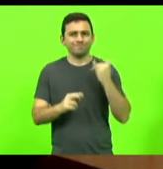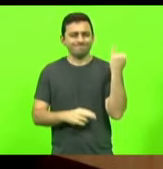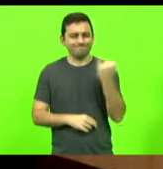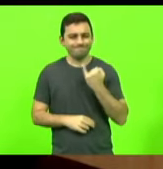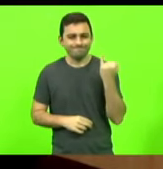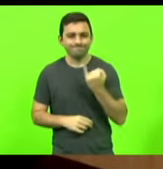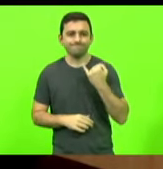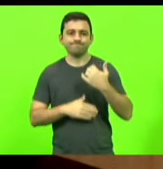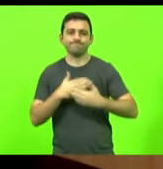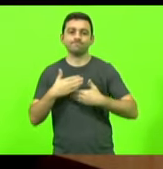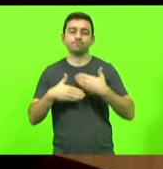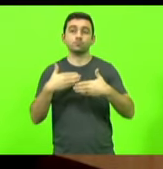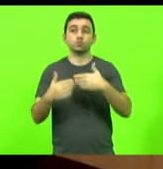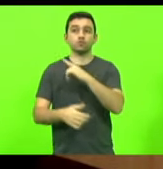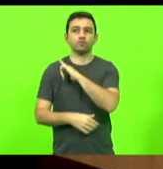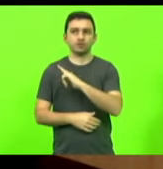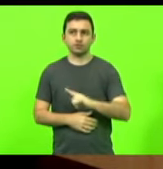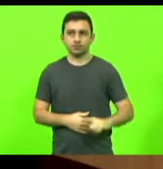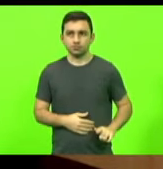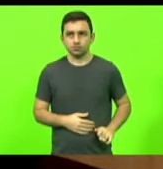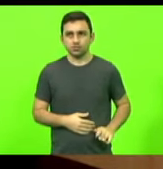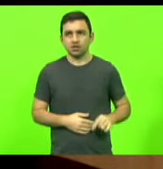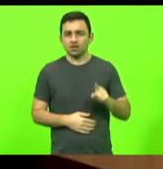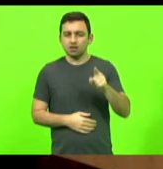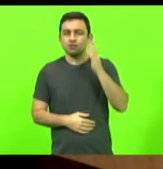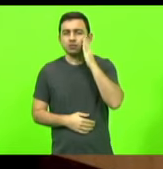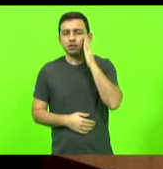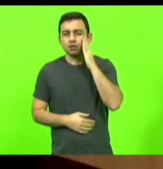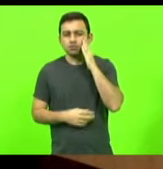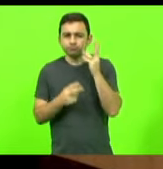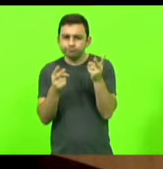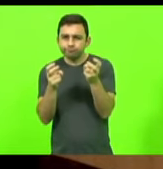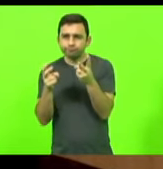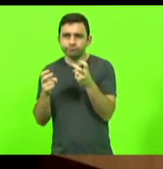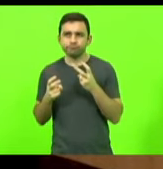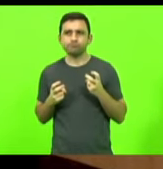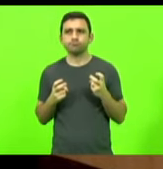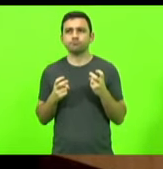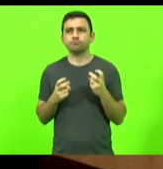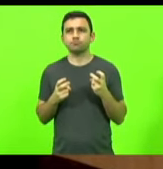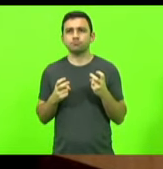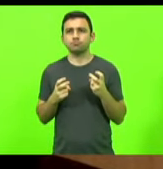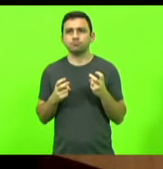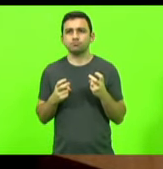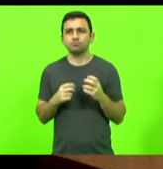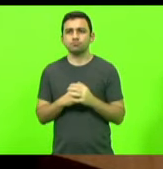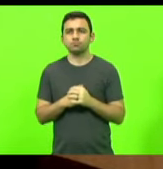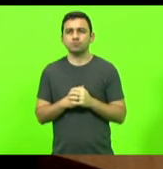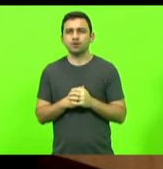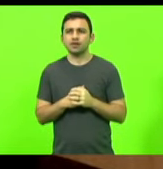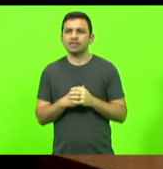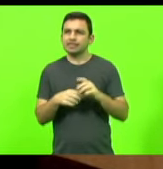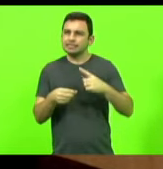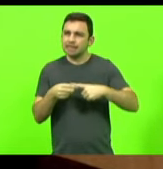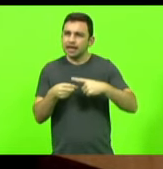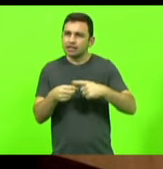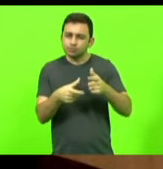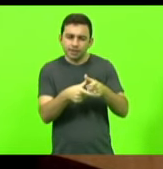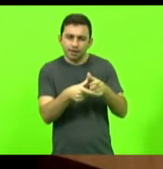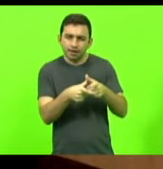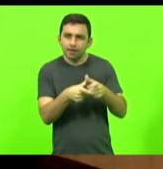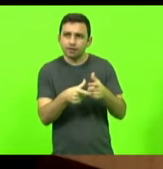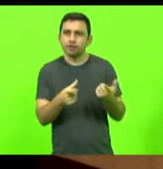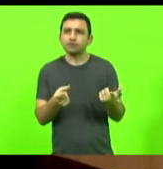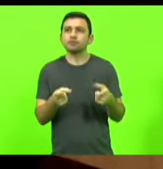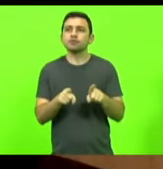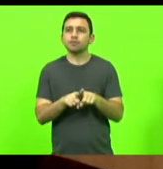E o governador soube olhar para pequenas cidades, mas será